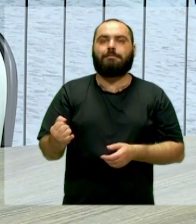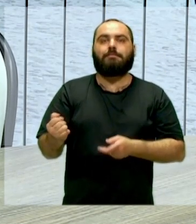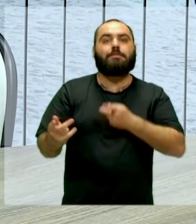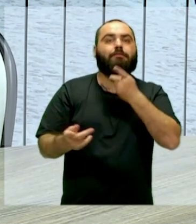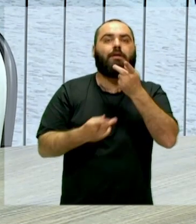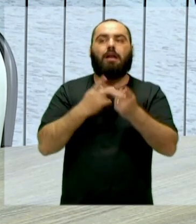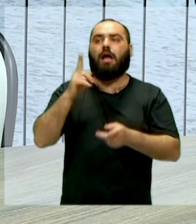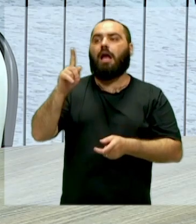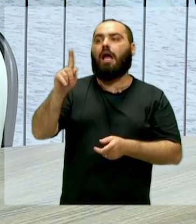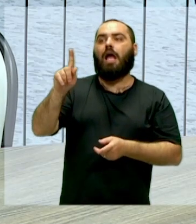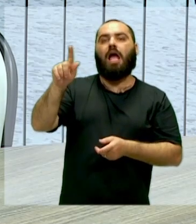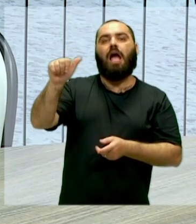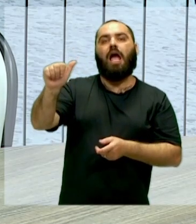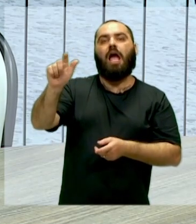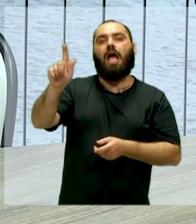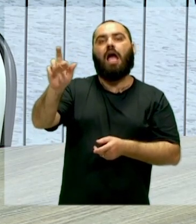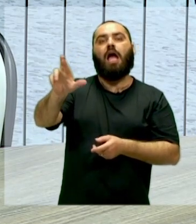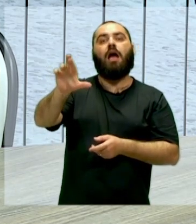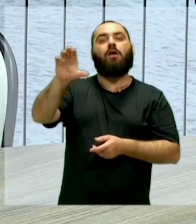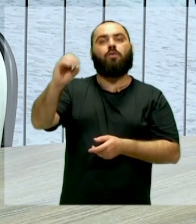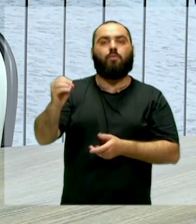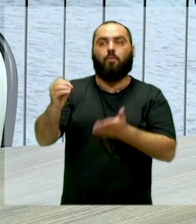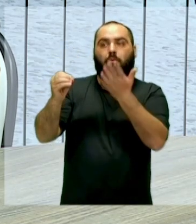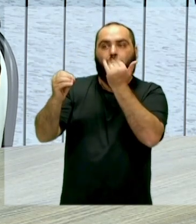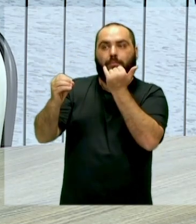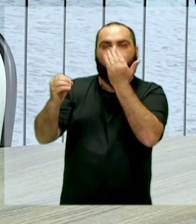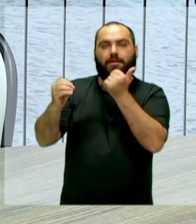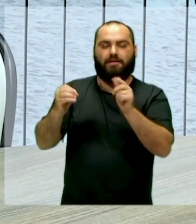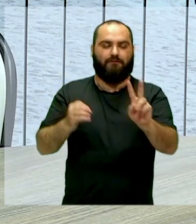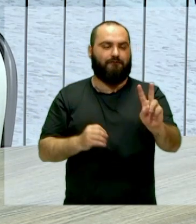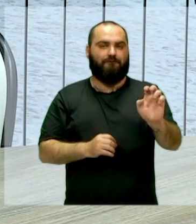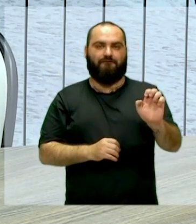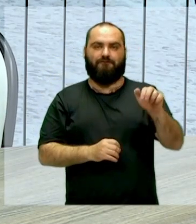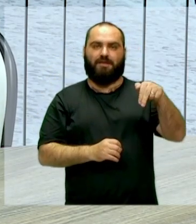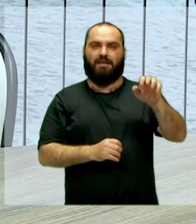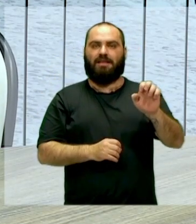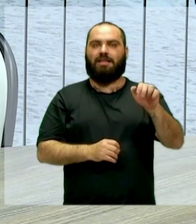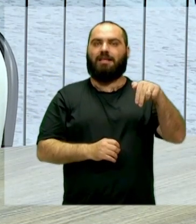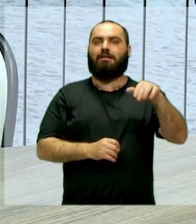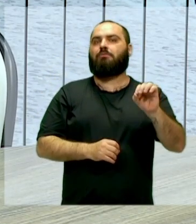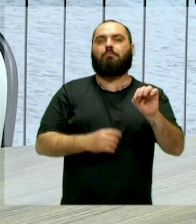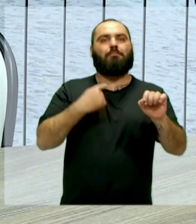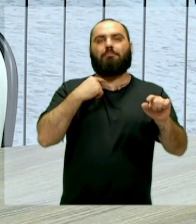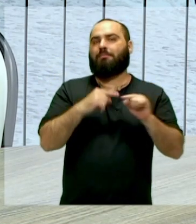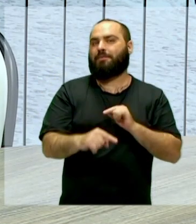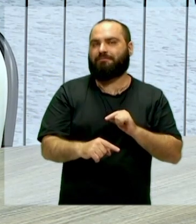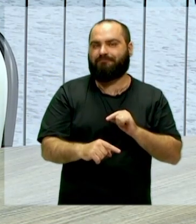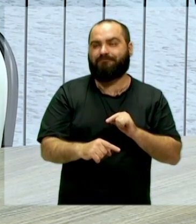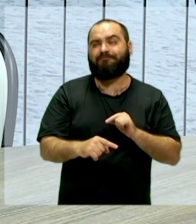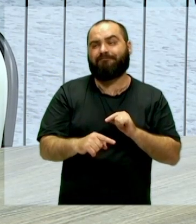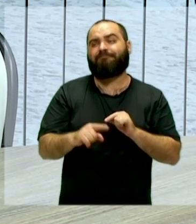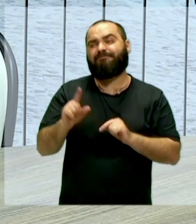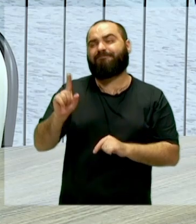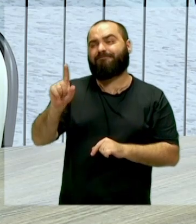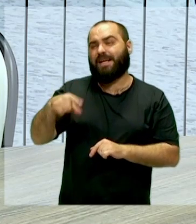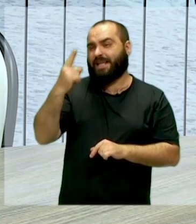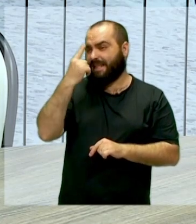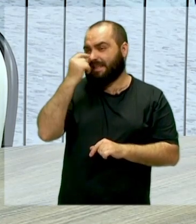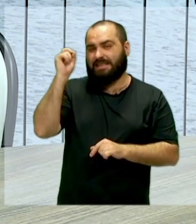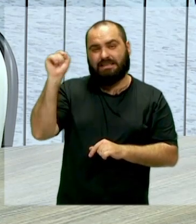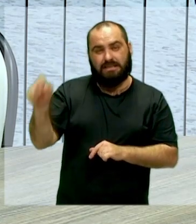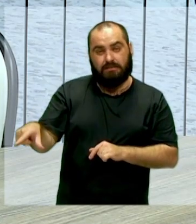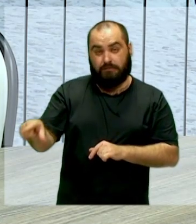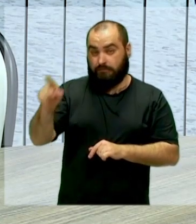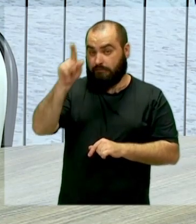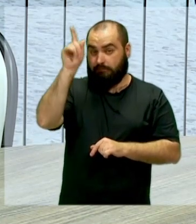agroecologia né a nossa alimentação sem veneno que é um tipo de lixo que acaba vindo aí na nossa alimentação né o Brasil é um dos países